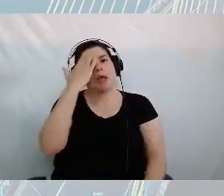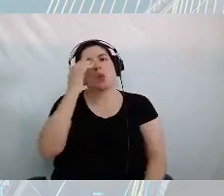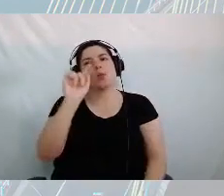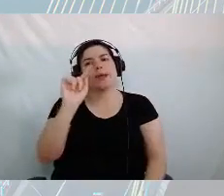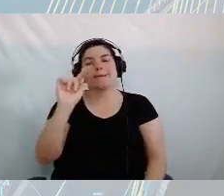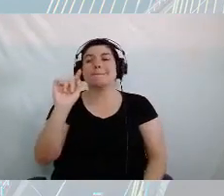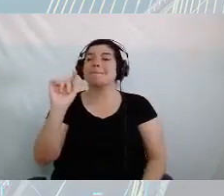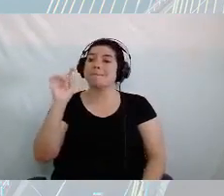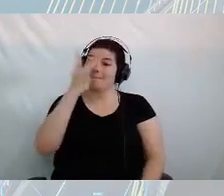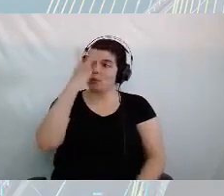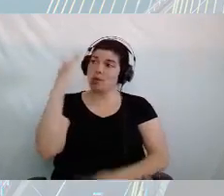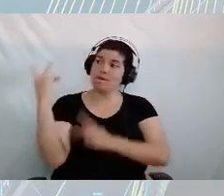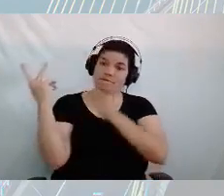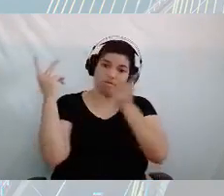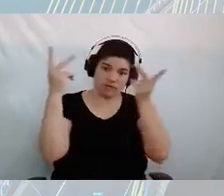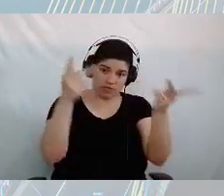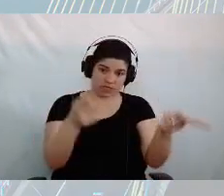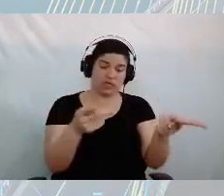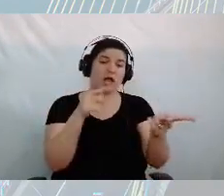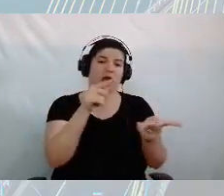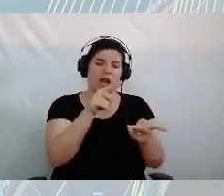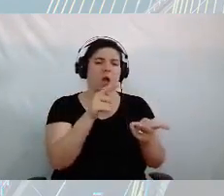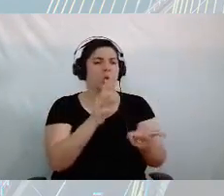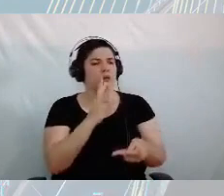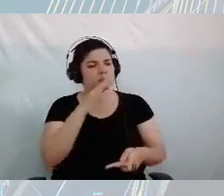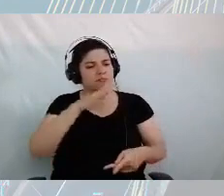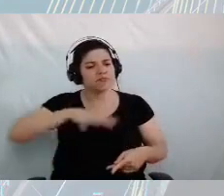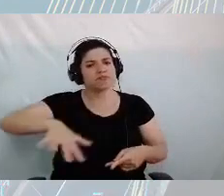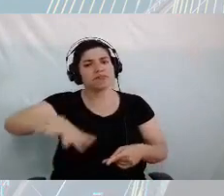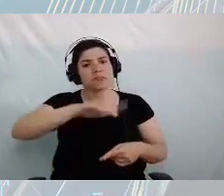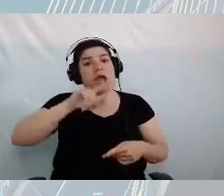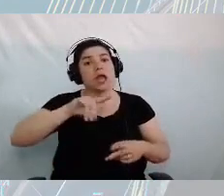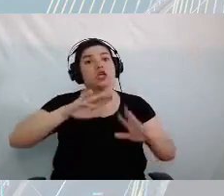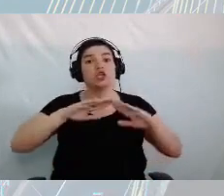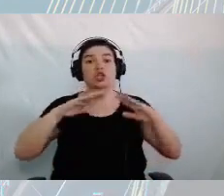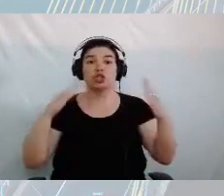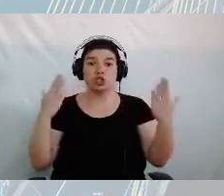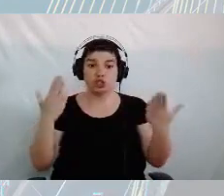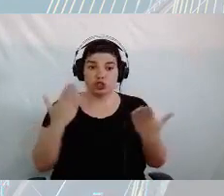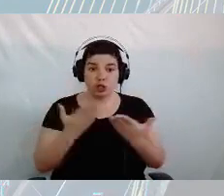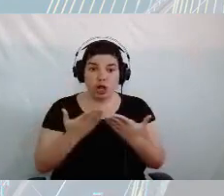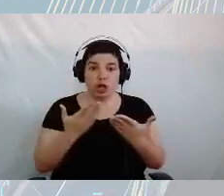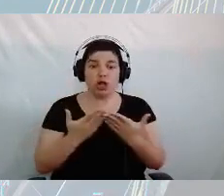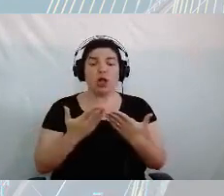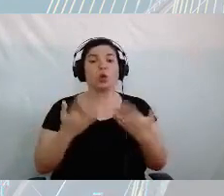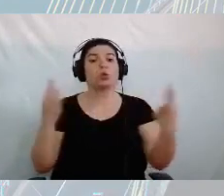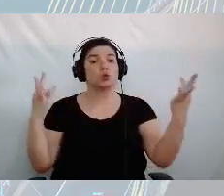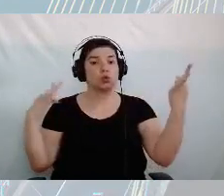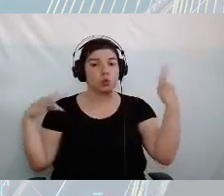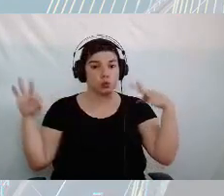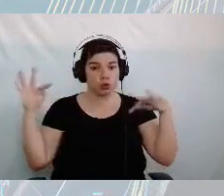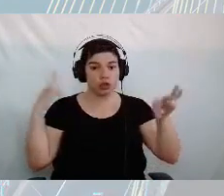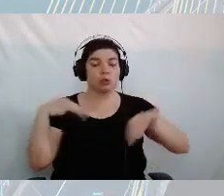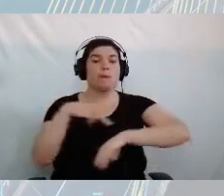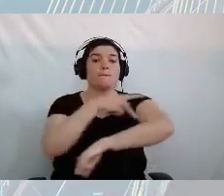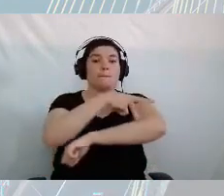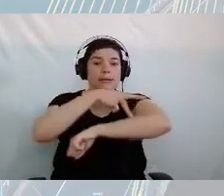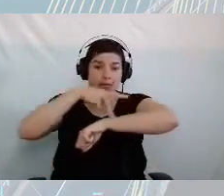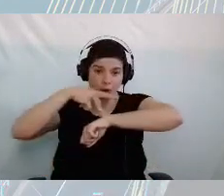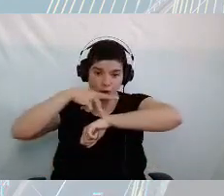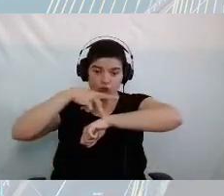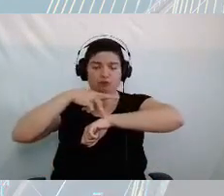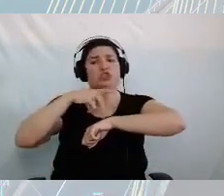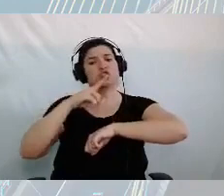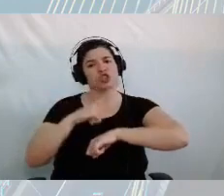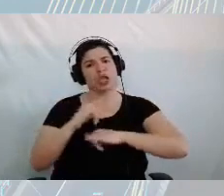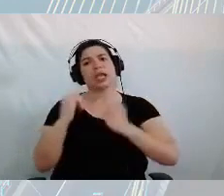a fundação para conhecer são as escolas. O turismo pedagógico. Tinha uma